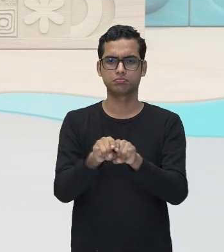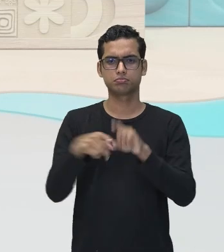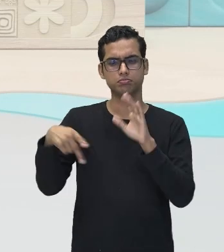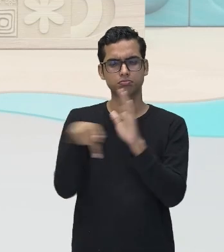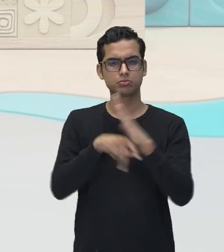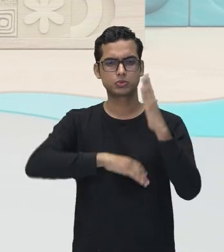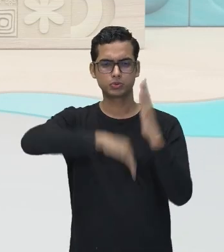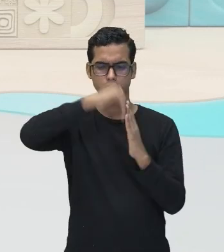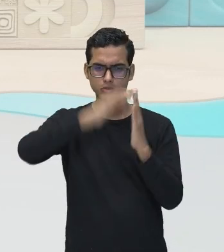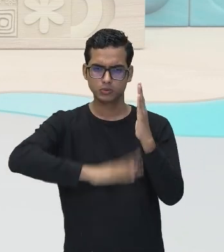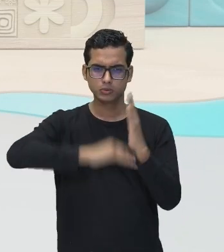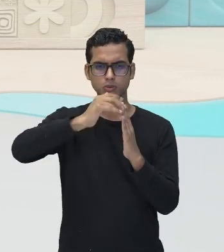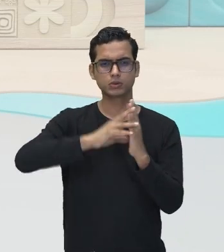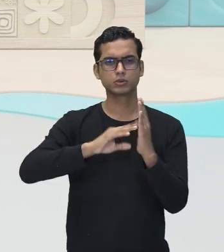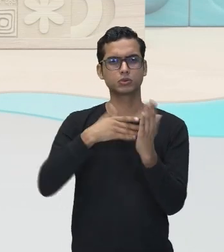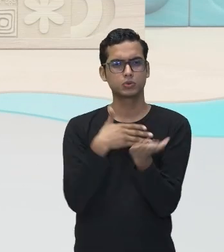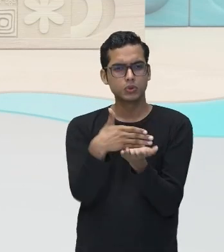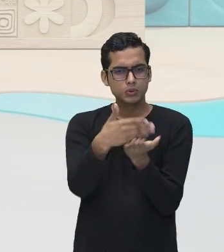pintura começa pela